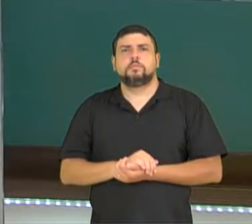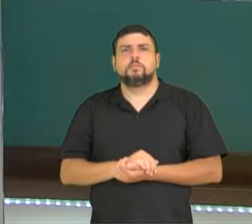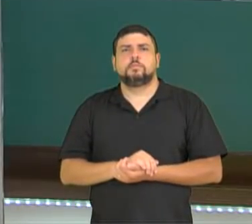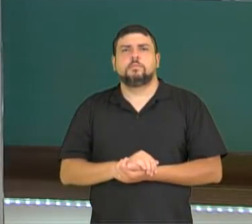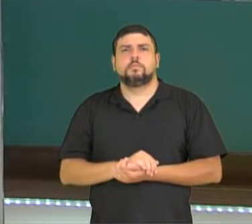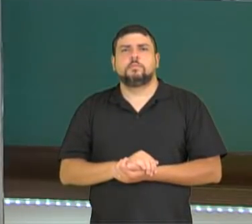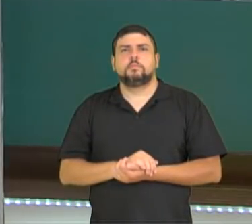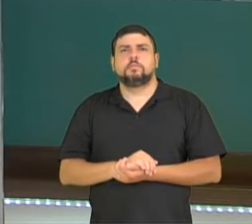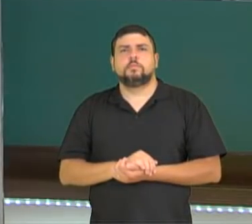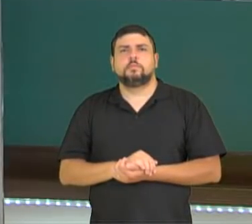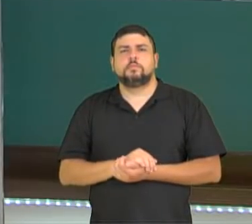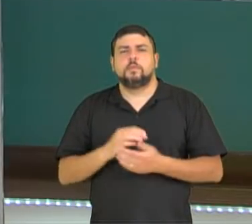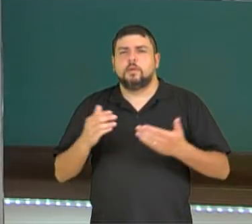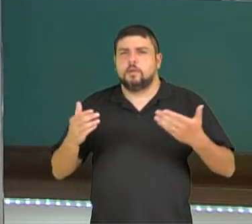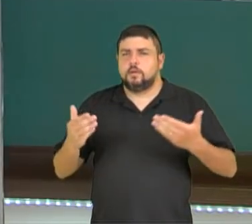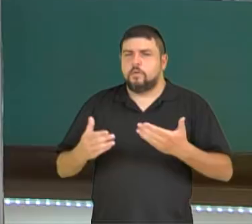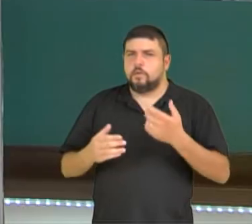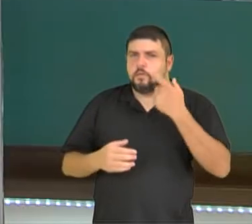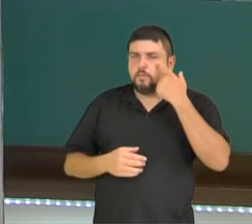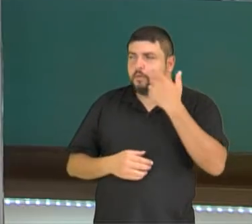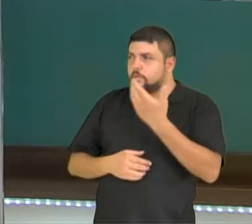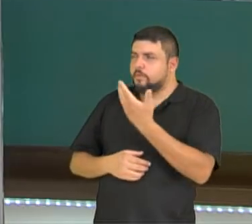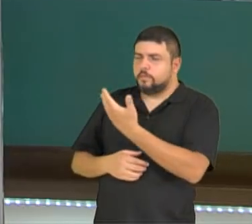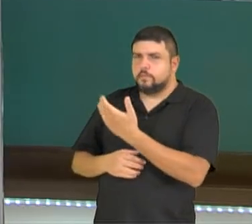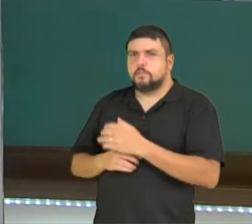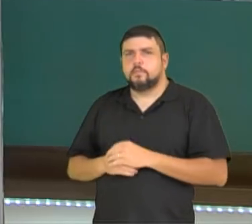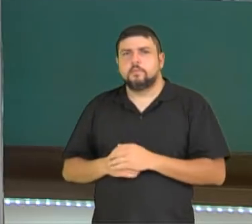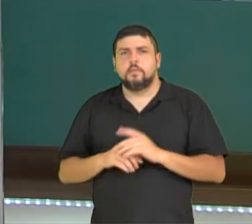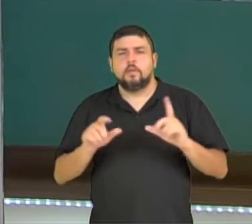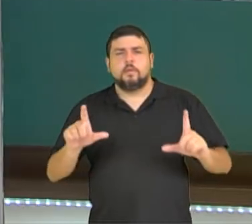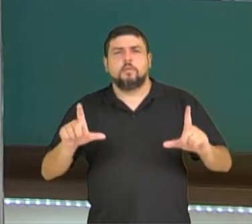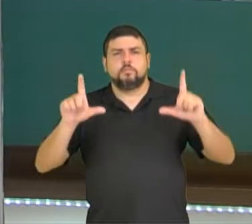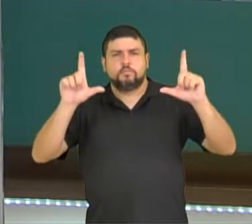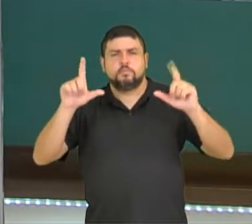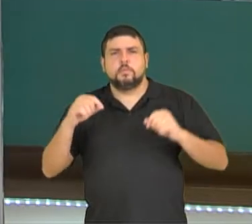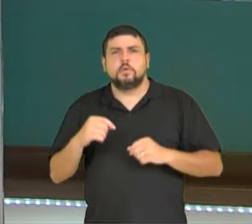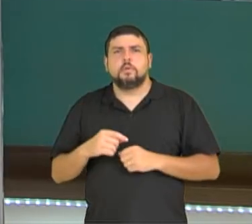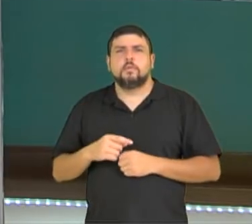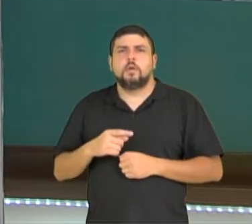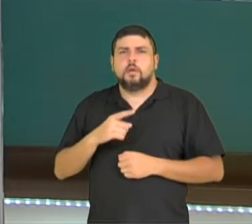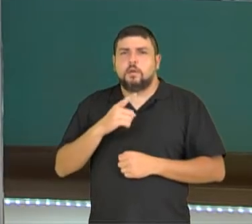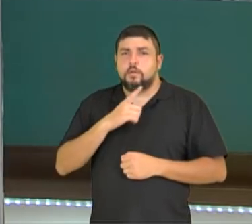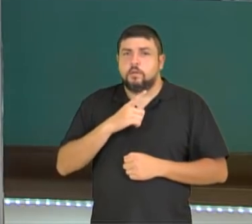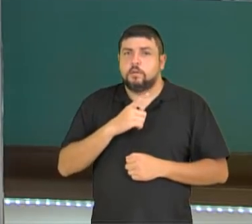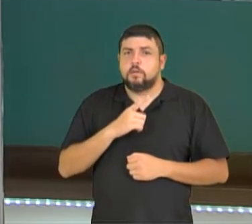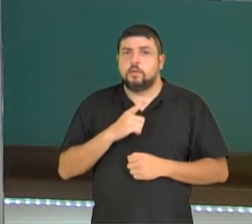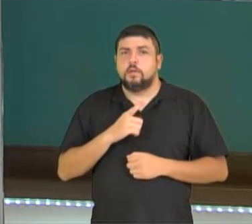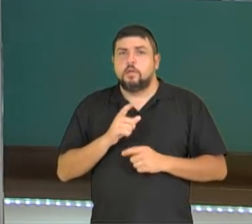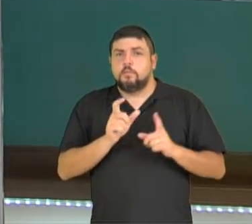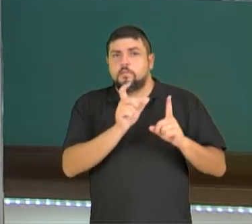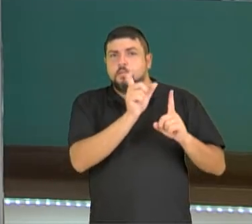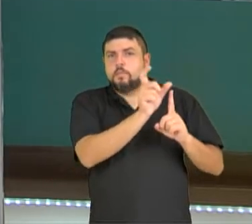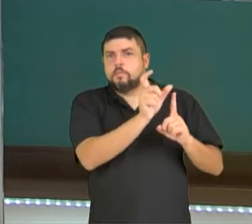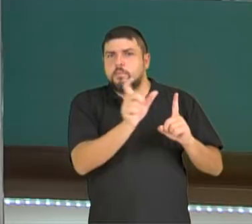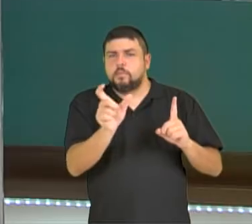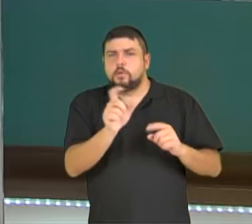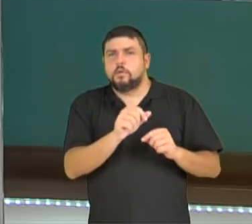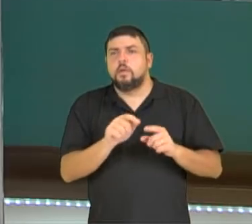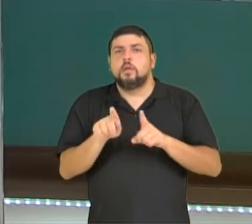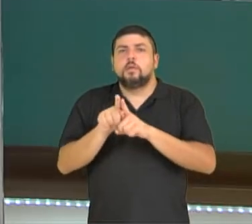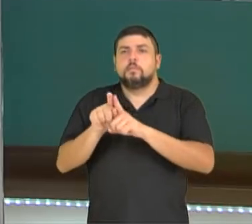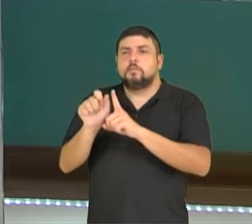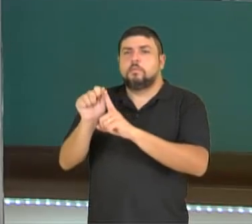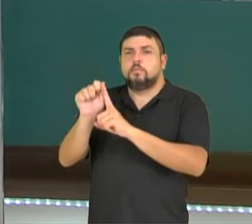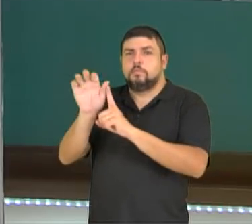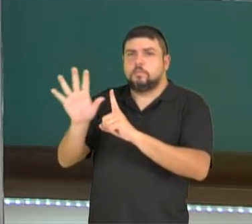E é o que nós temos aqui. O cartaz, ele é composto, podemos observar, a linguagem verbal, as palavras e a linguagem não